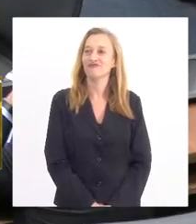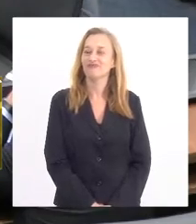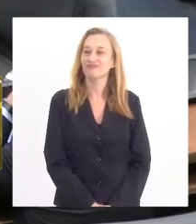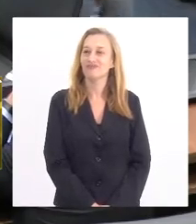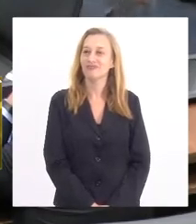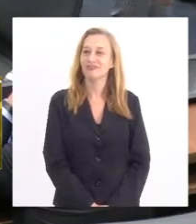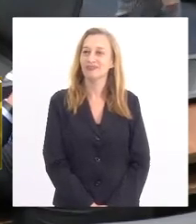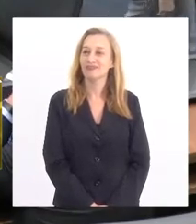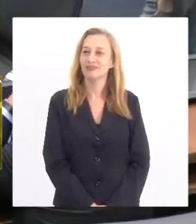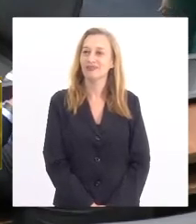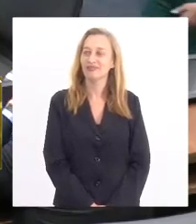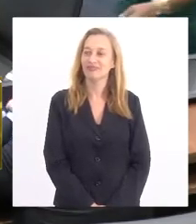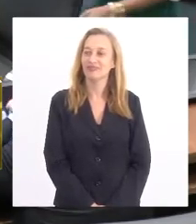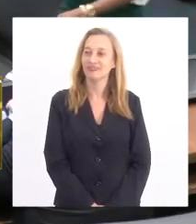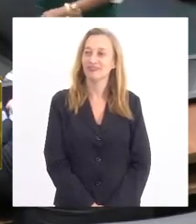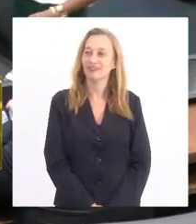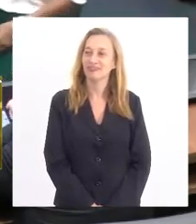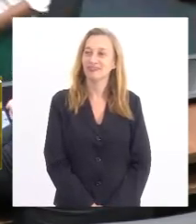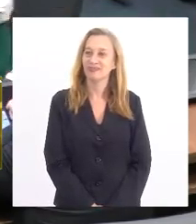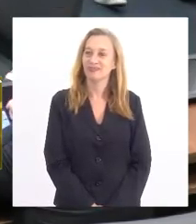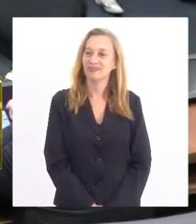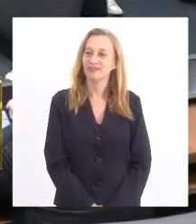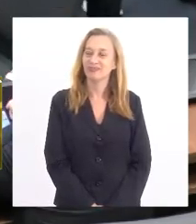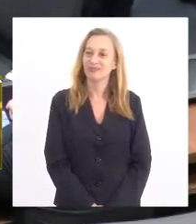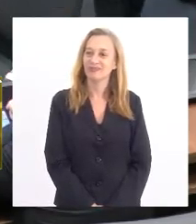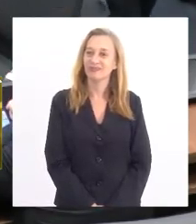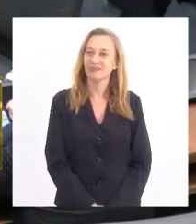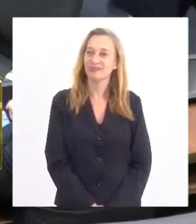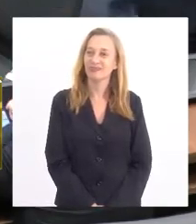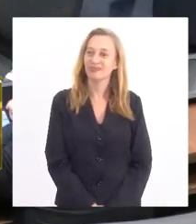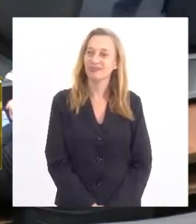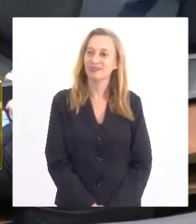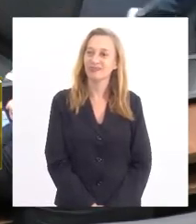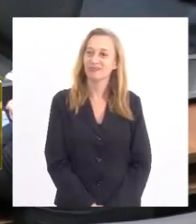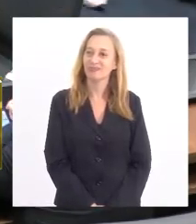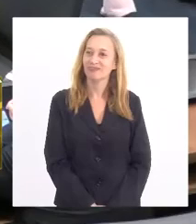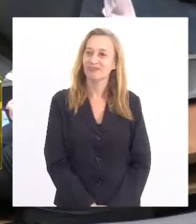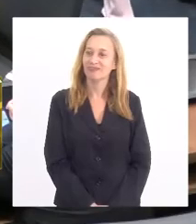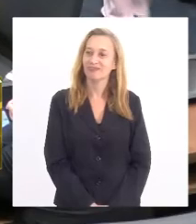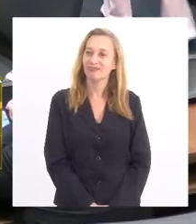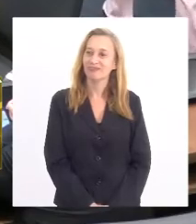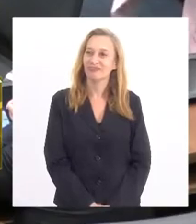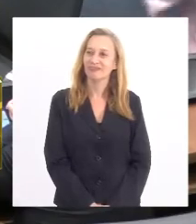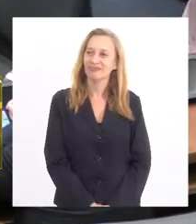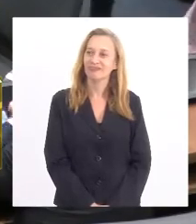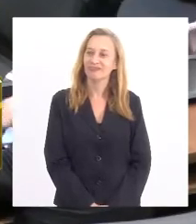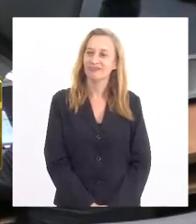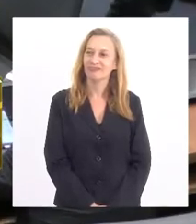E aí G1 G1